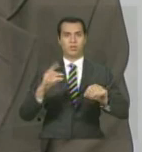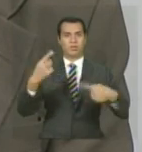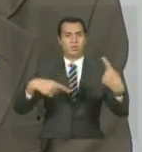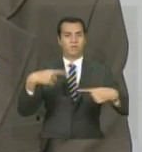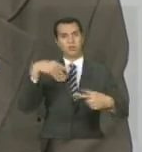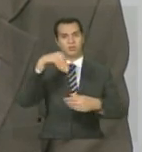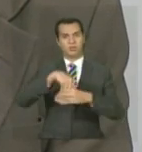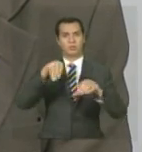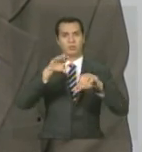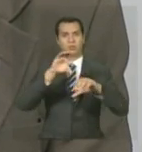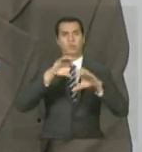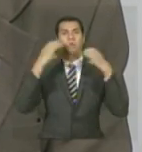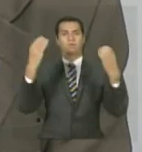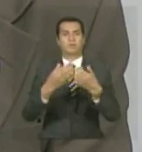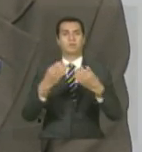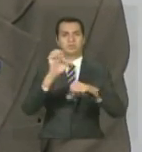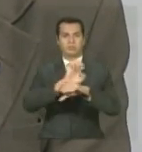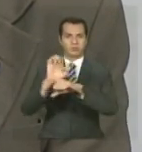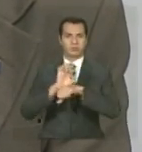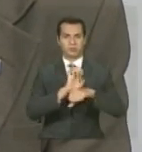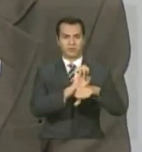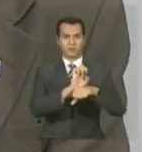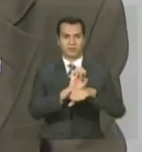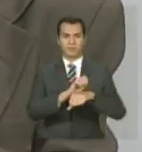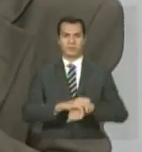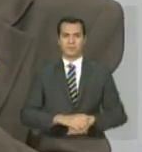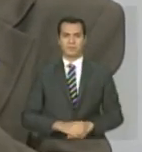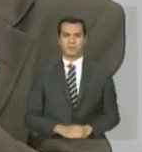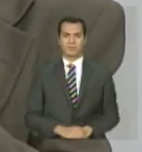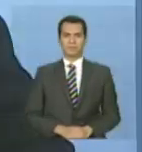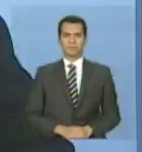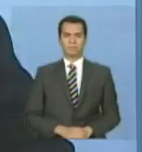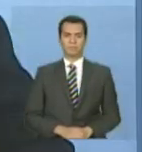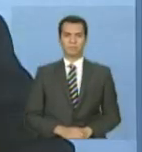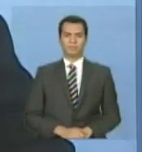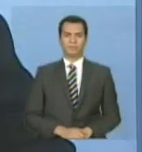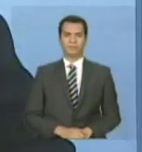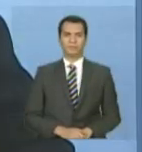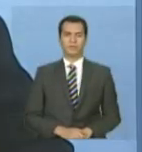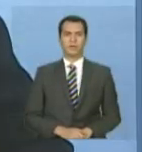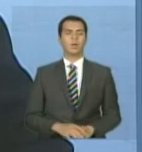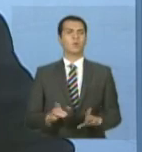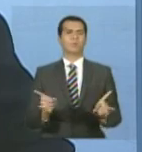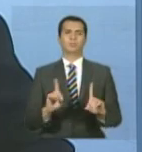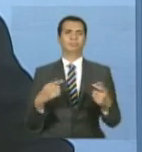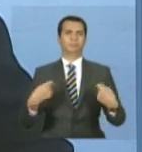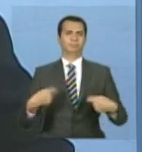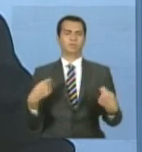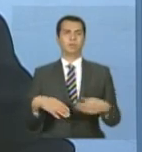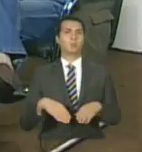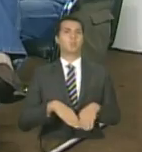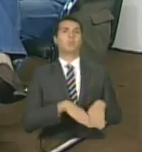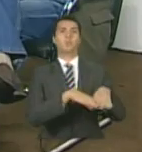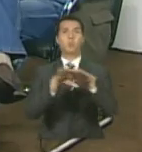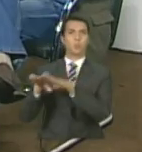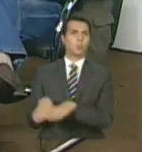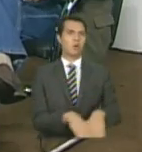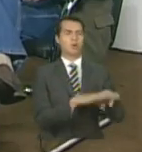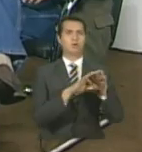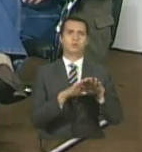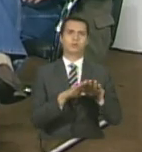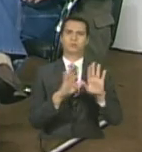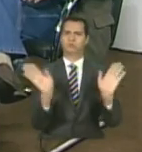possa ter não uma padronização do processo de debate nas